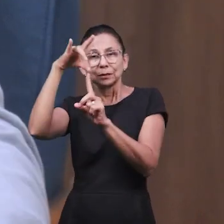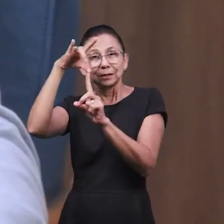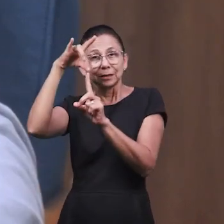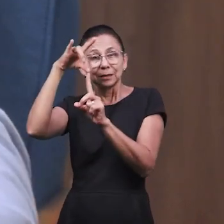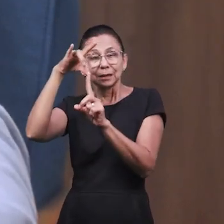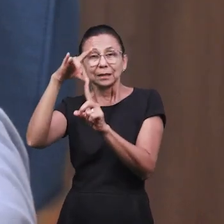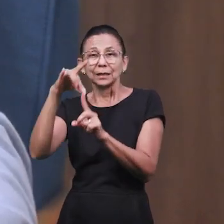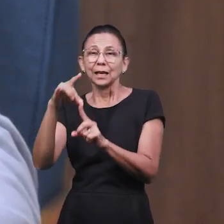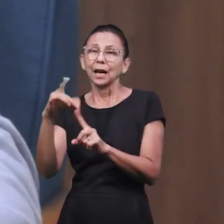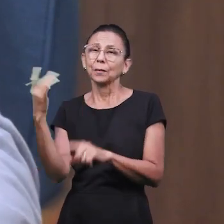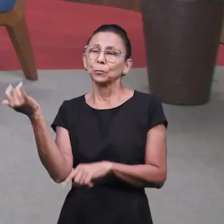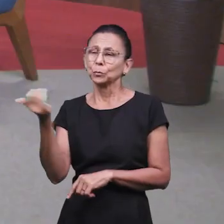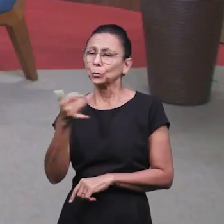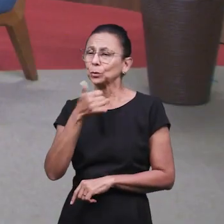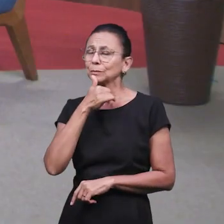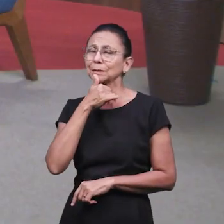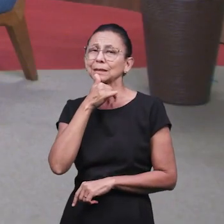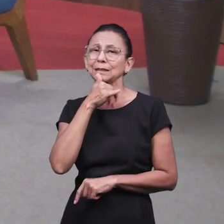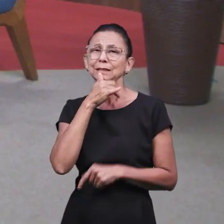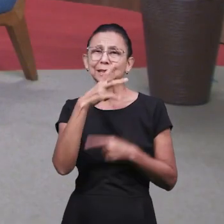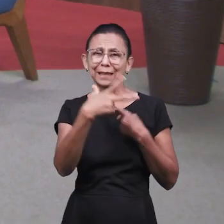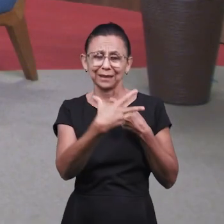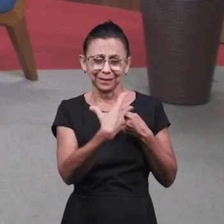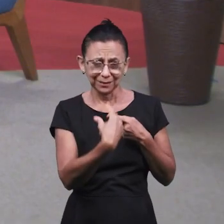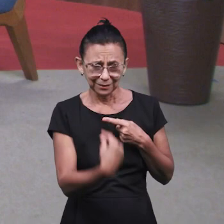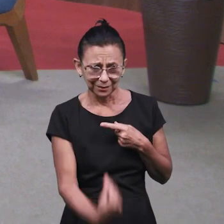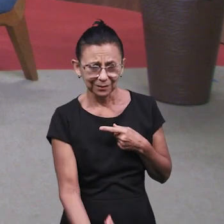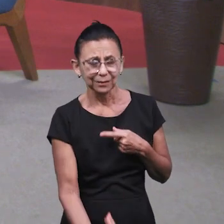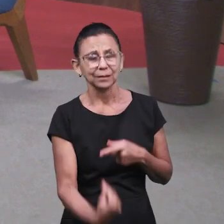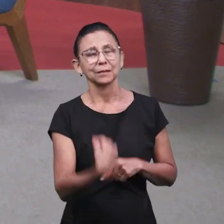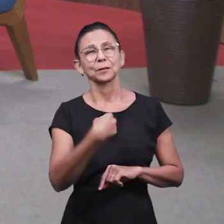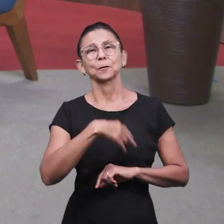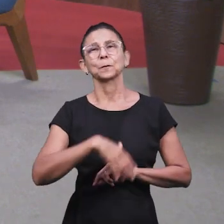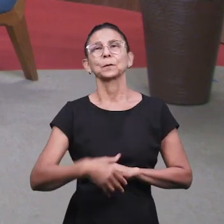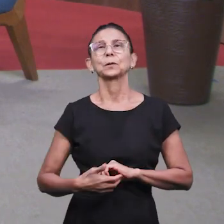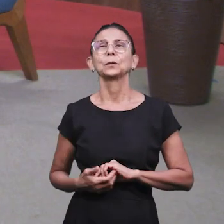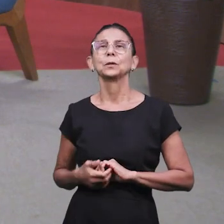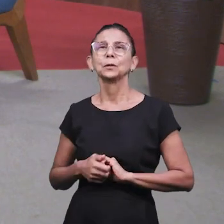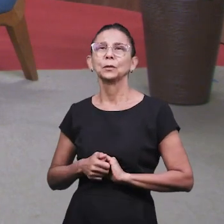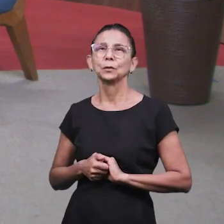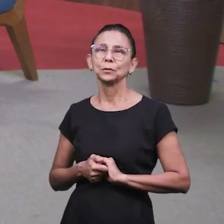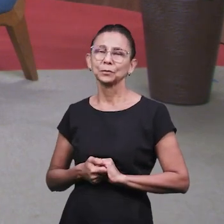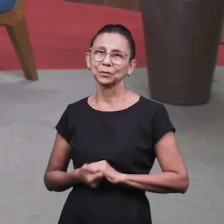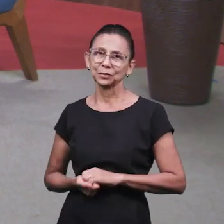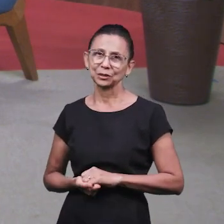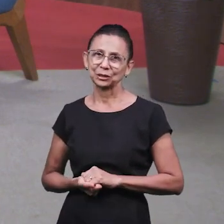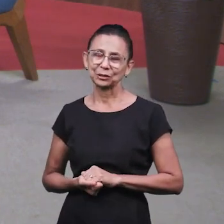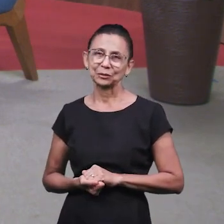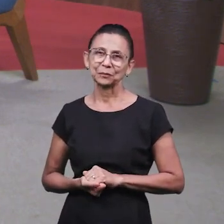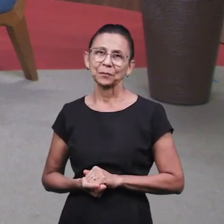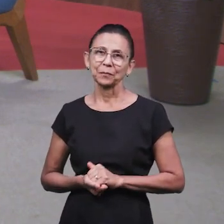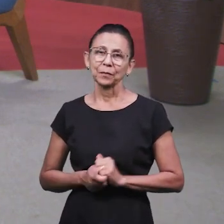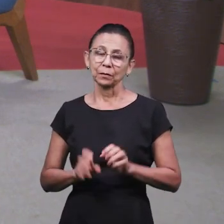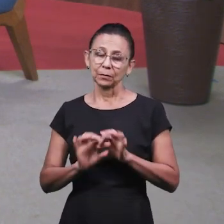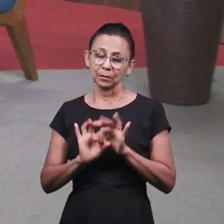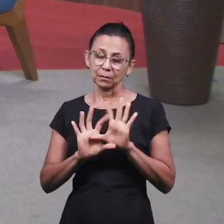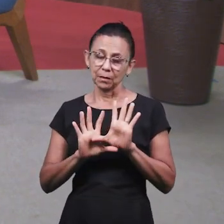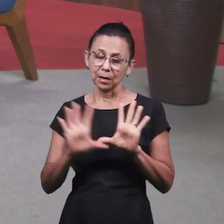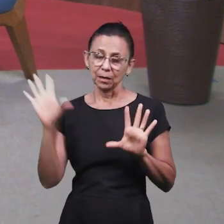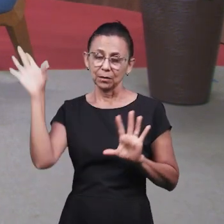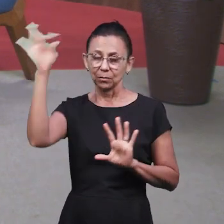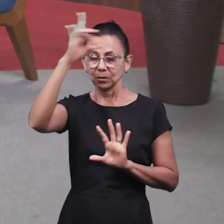uma lástima. Glória a Deus. É por isso que a gente fala sempre, né? Se a gente não atrapalhar o Espírito Santo, já está bom